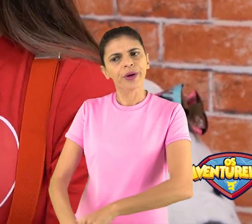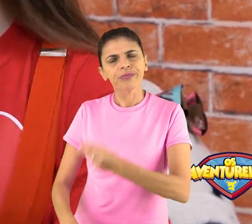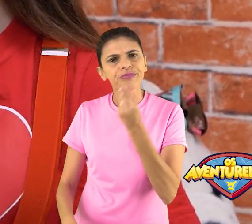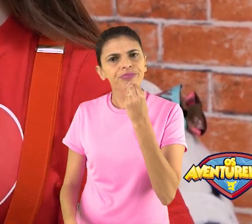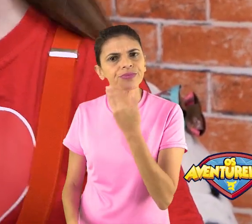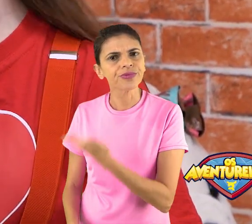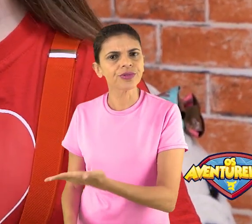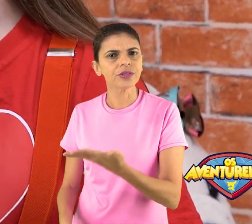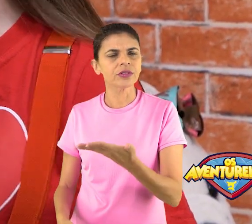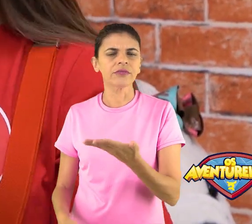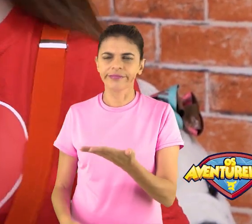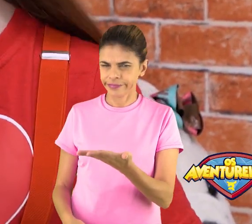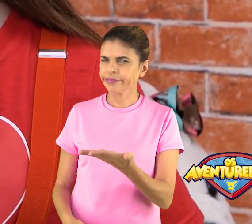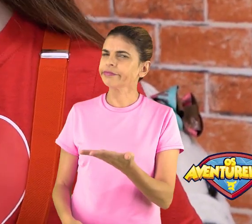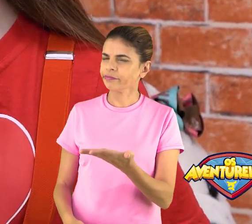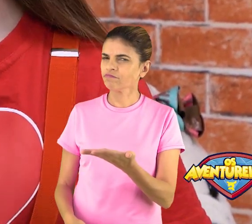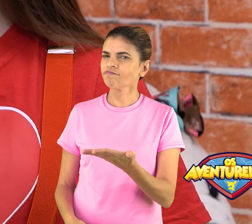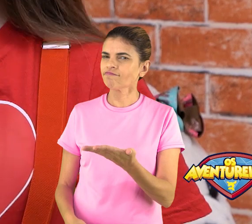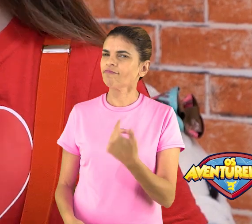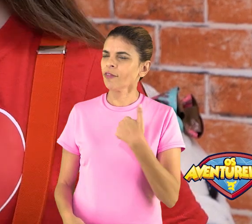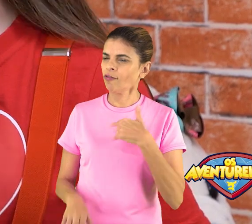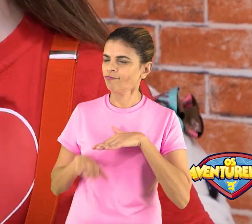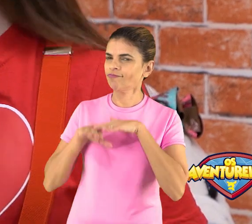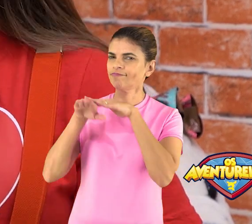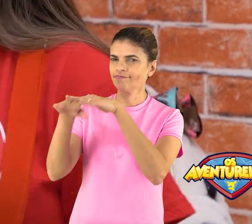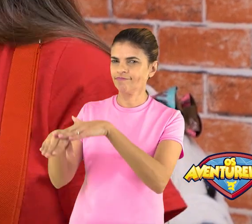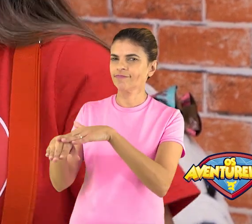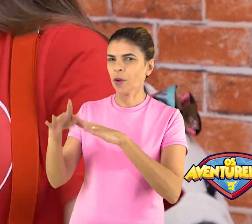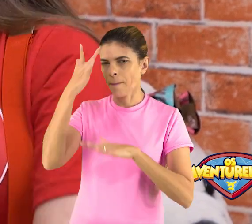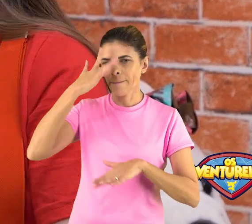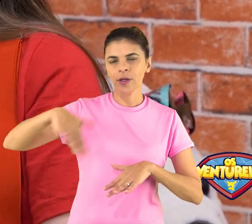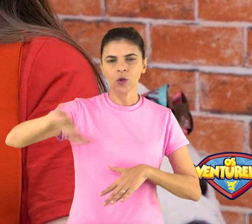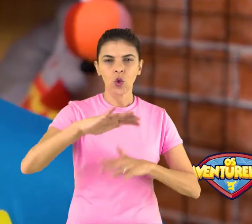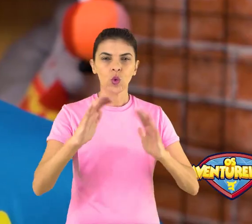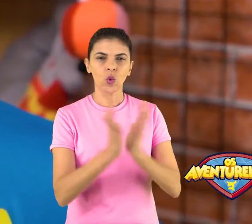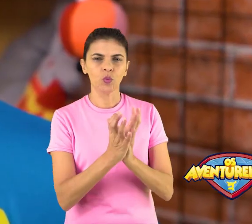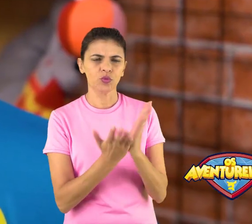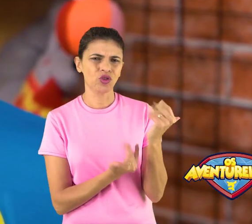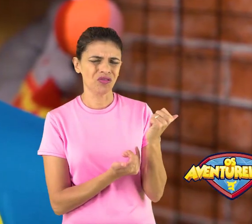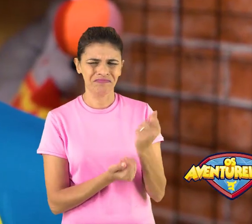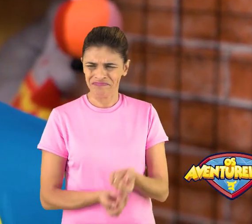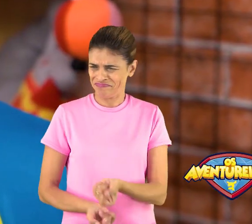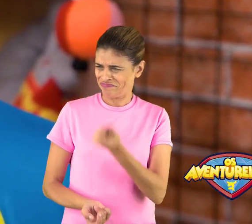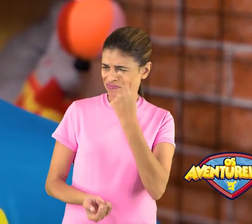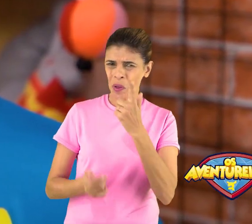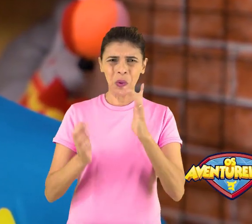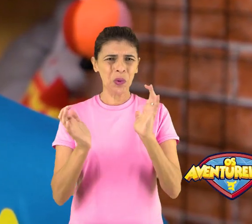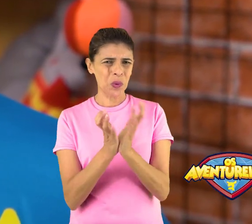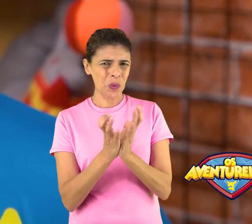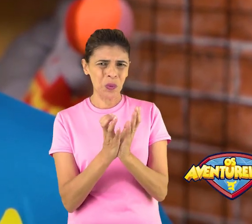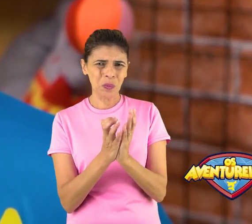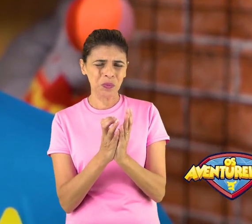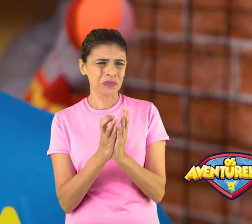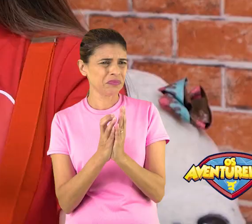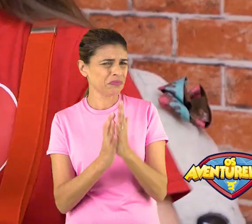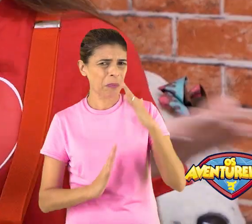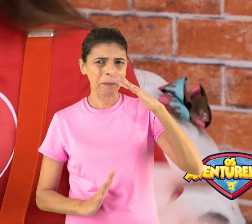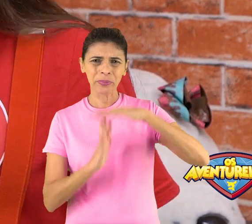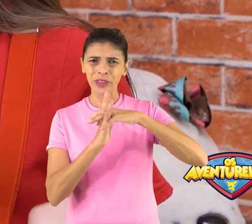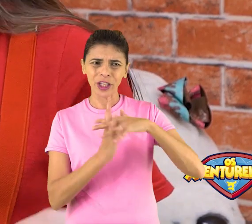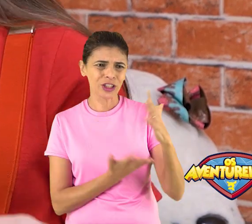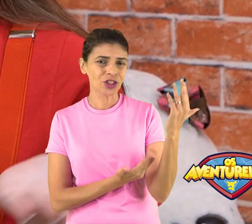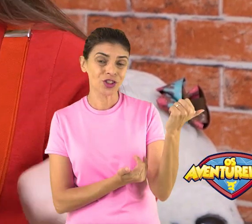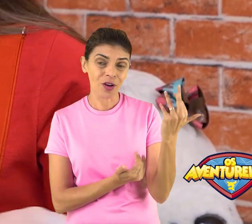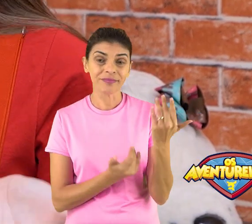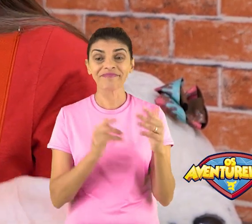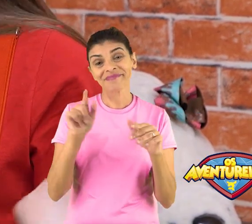né? Quer saber? Eu vou falar com o público super jovem. Que história é essa de público super jovem? É